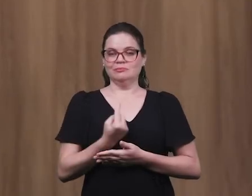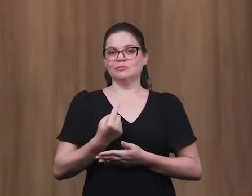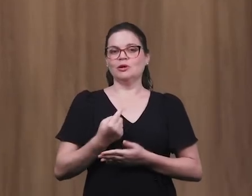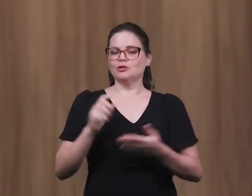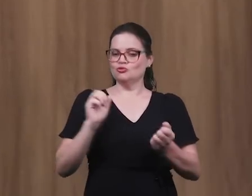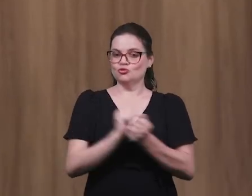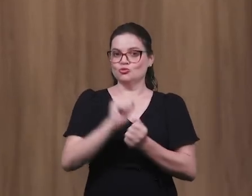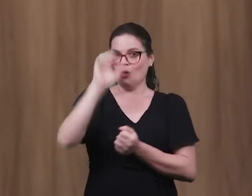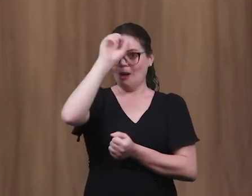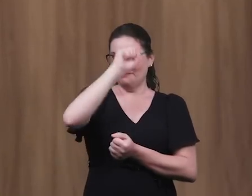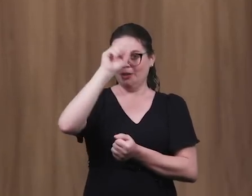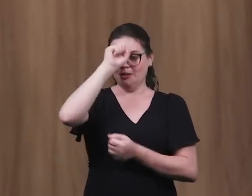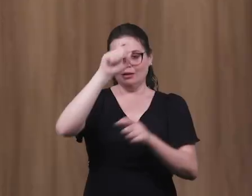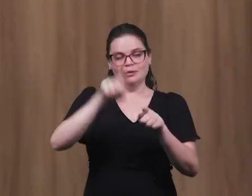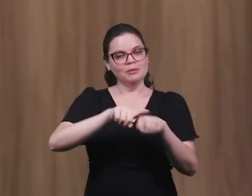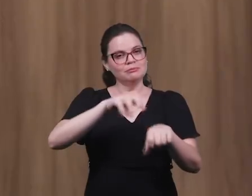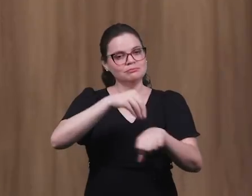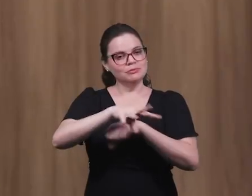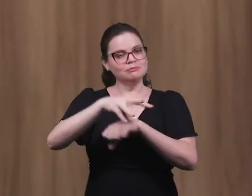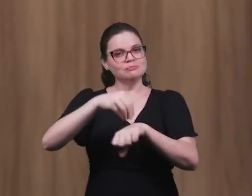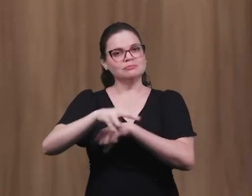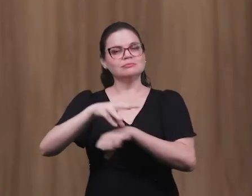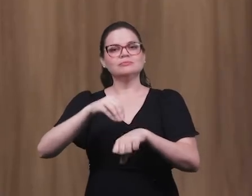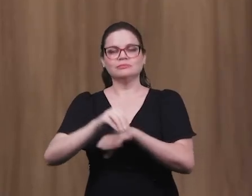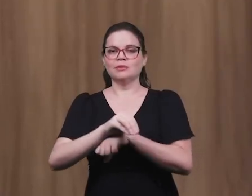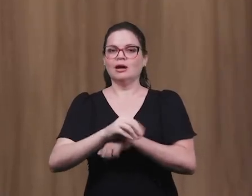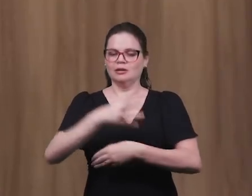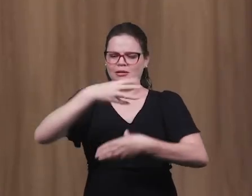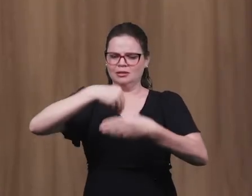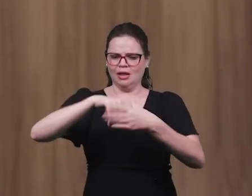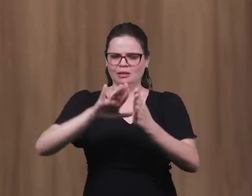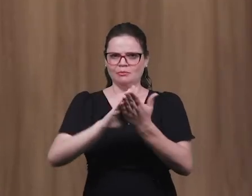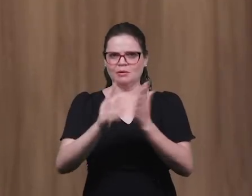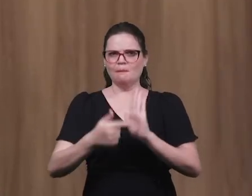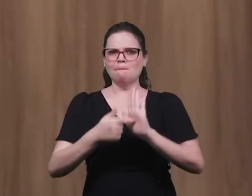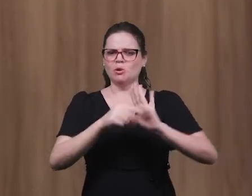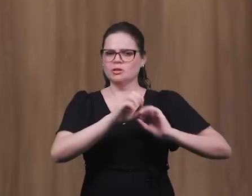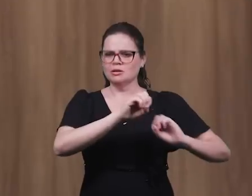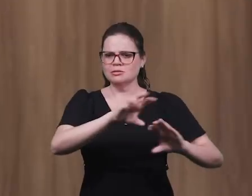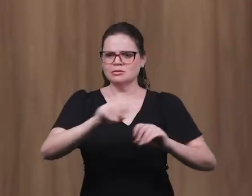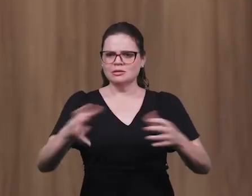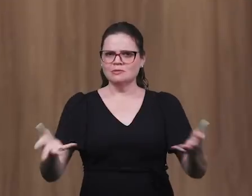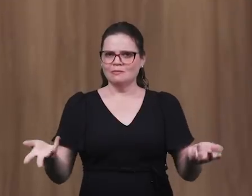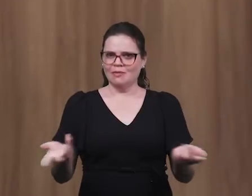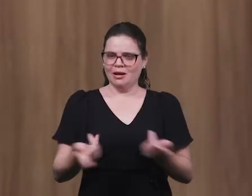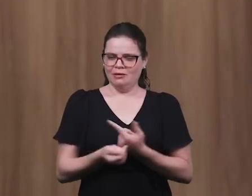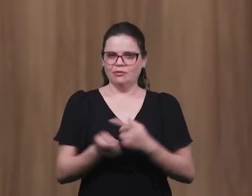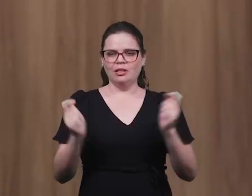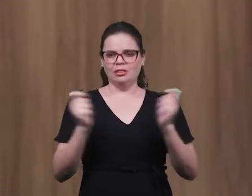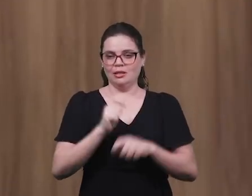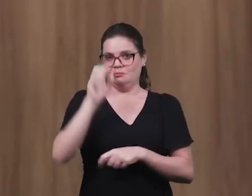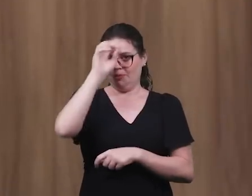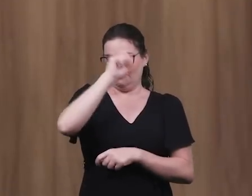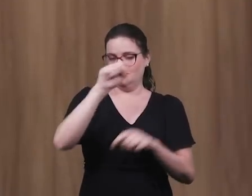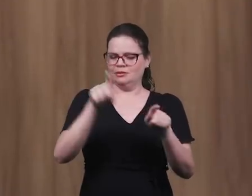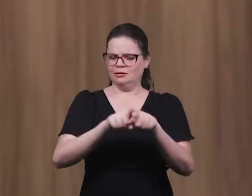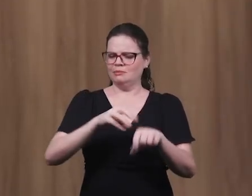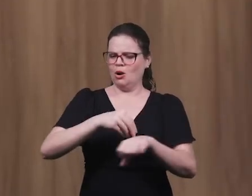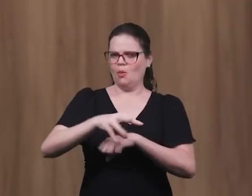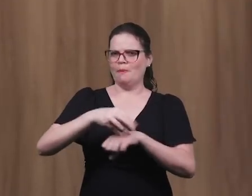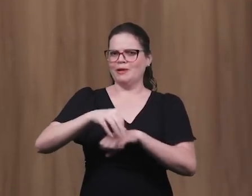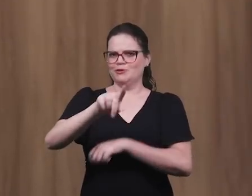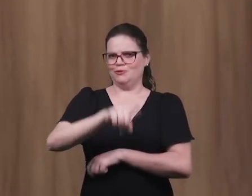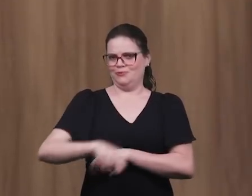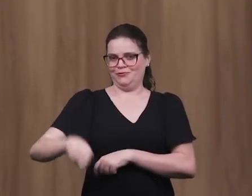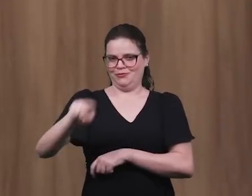transmitir ensinos preciosos que contém na palavra de Deus. Vamos aprender e também compartilhar